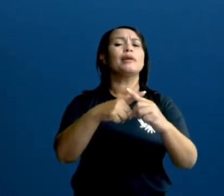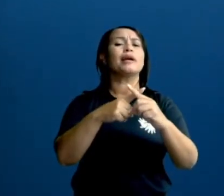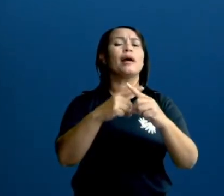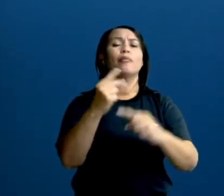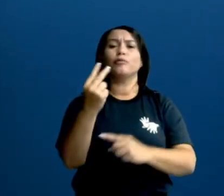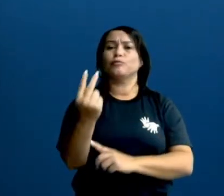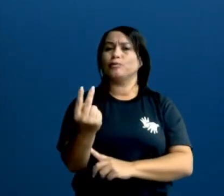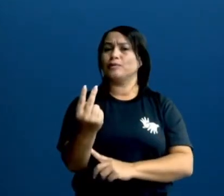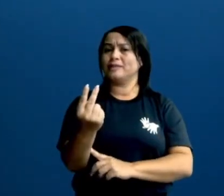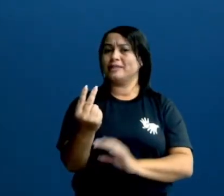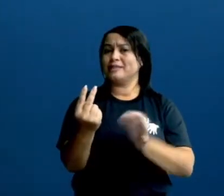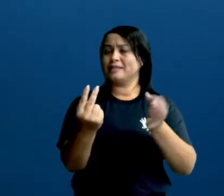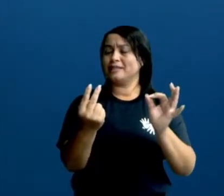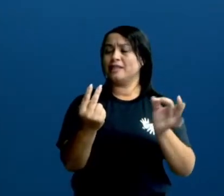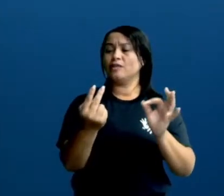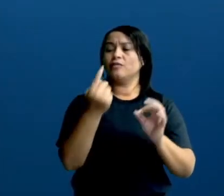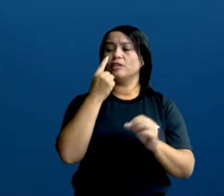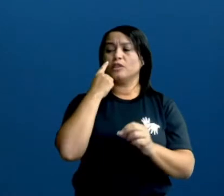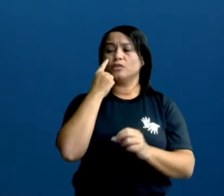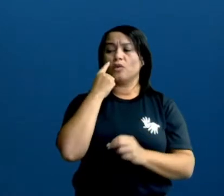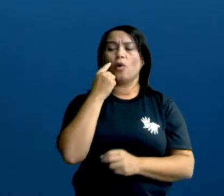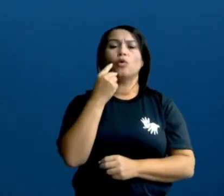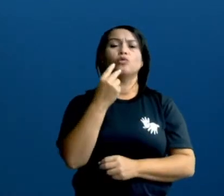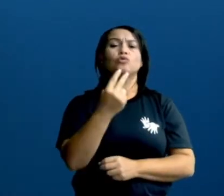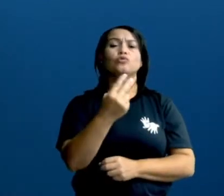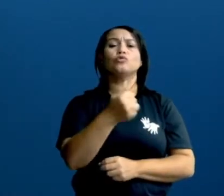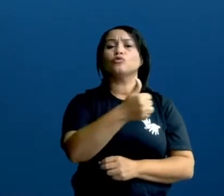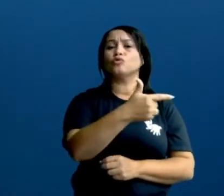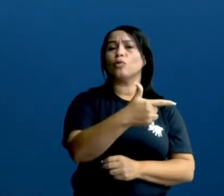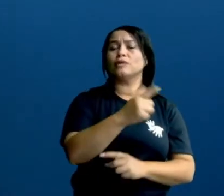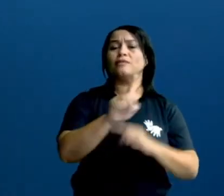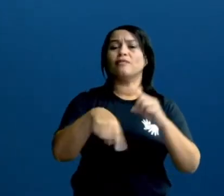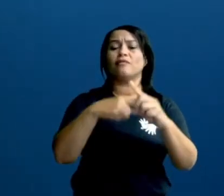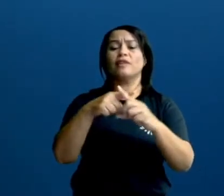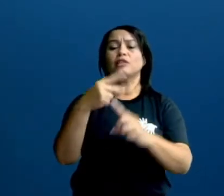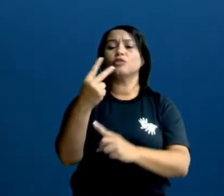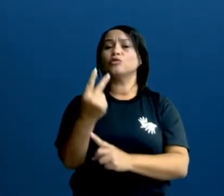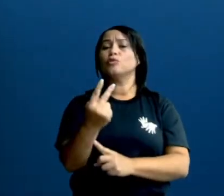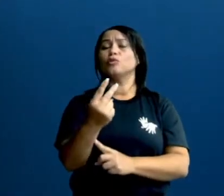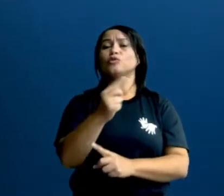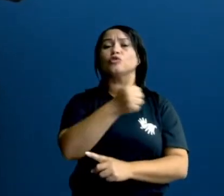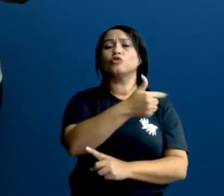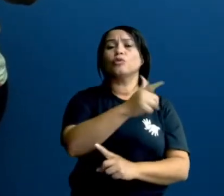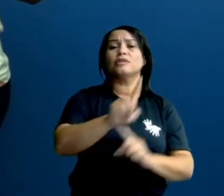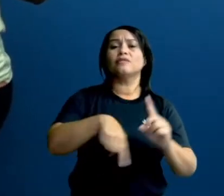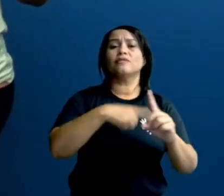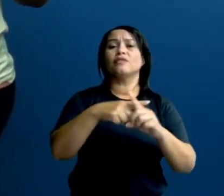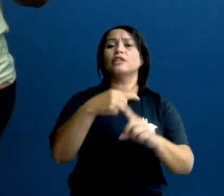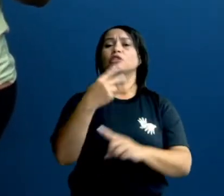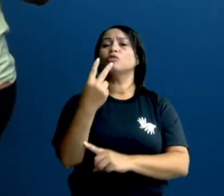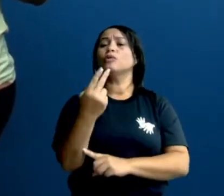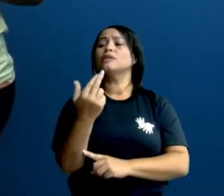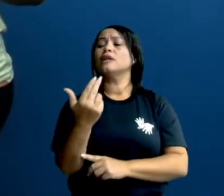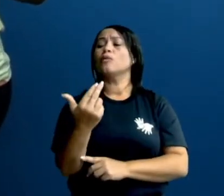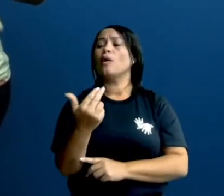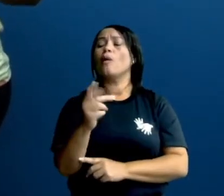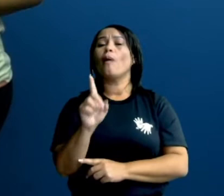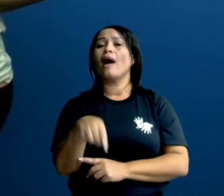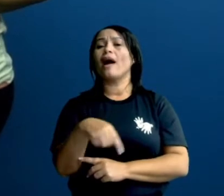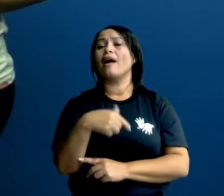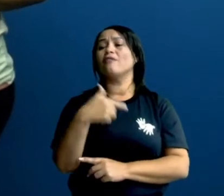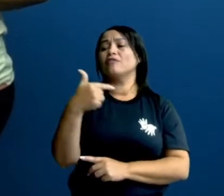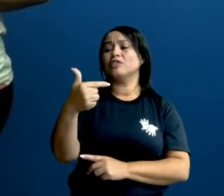por 2, não é isso? Então, vai ser aqui, ó, 12 vezes 2. 12 vezes 2 é igual a quanto?